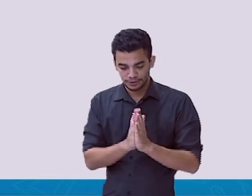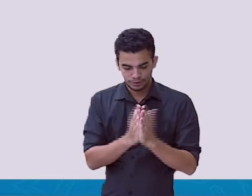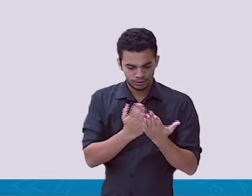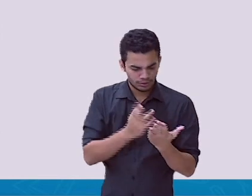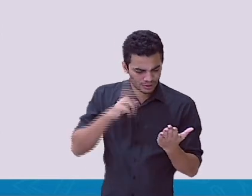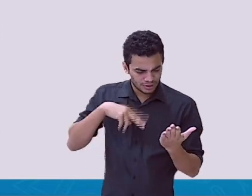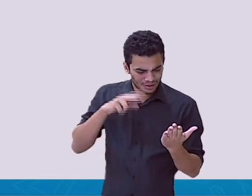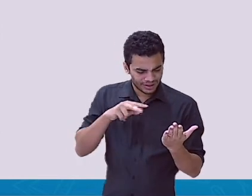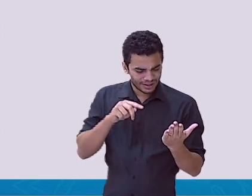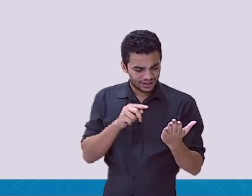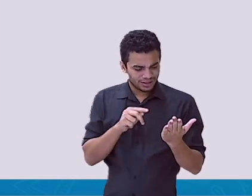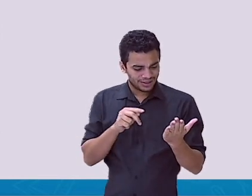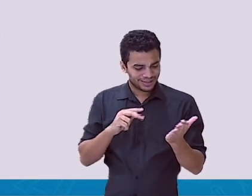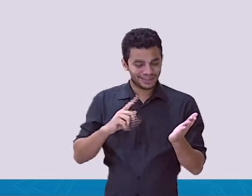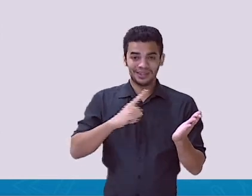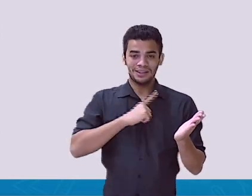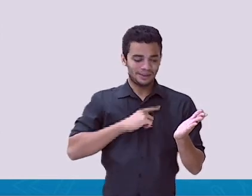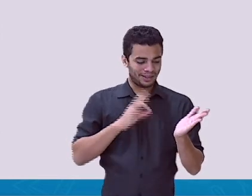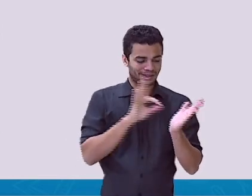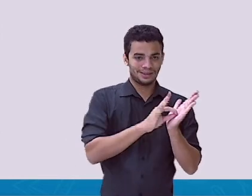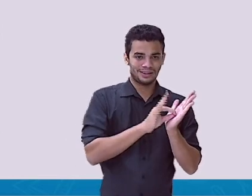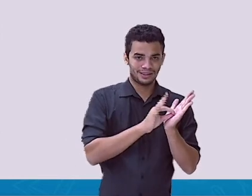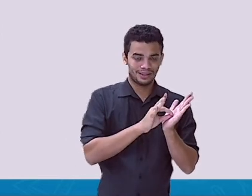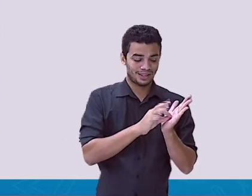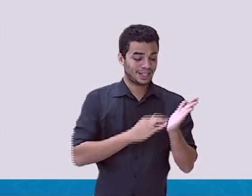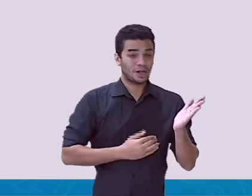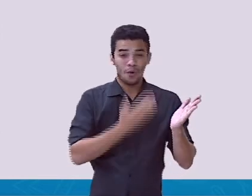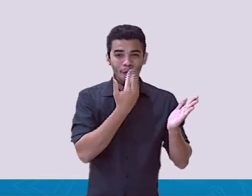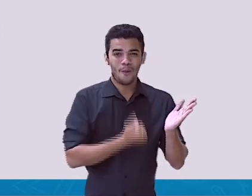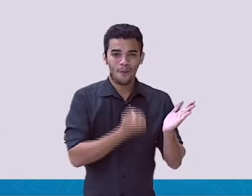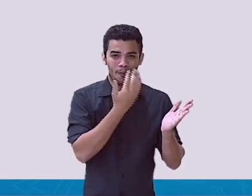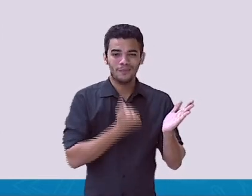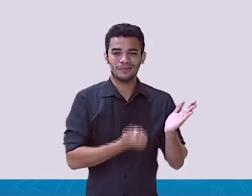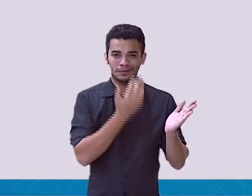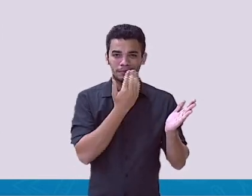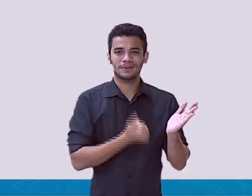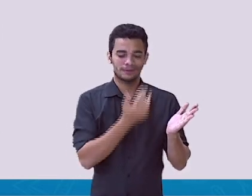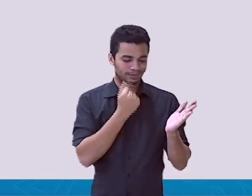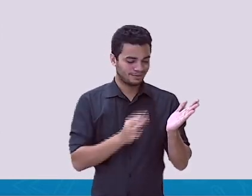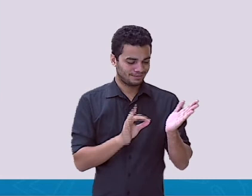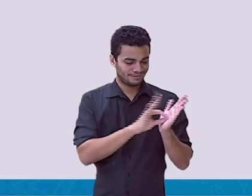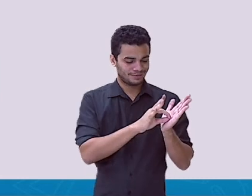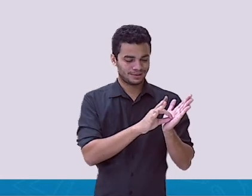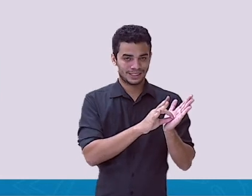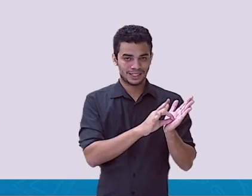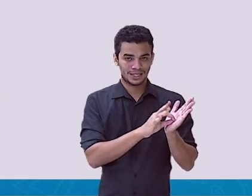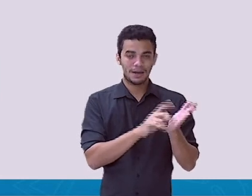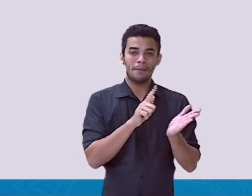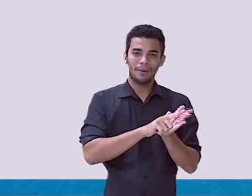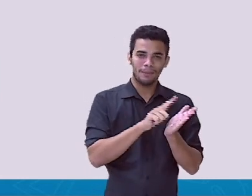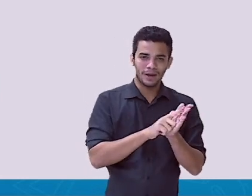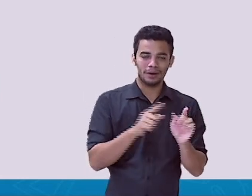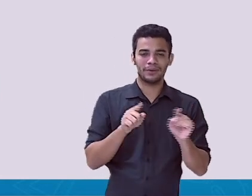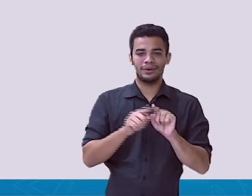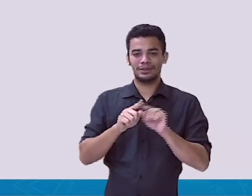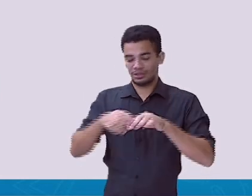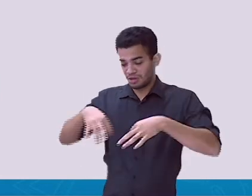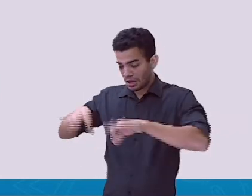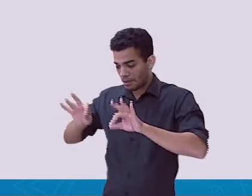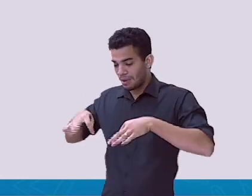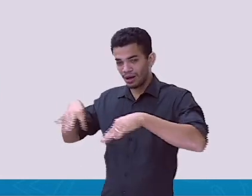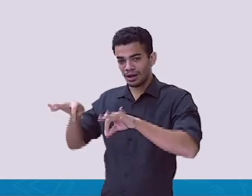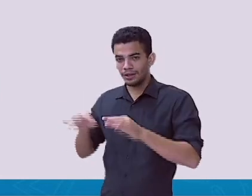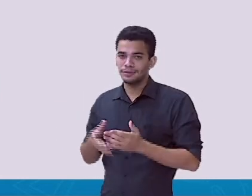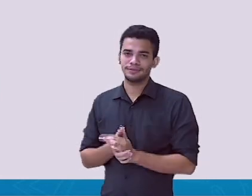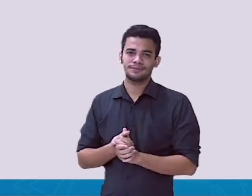de casa, e a gente às vezes nem dá tanta atenção assim, só varre e joga fora, né? Então, esta é a traça